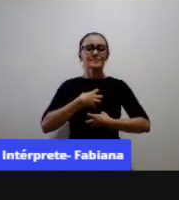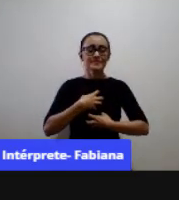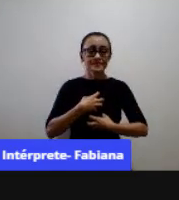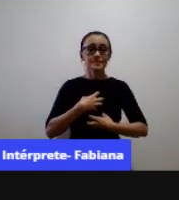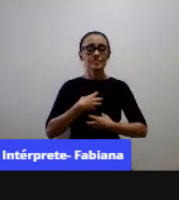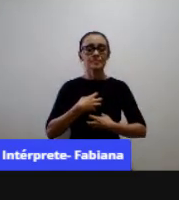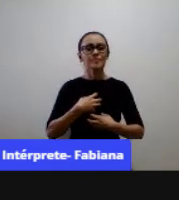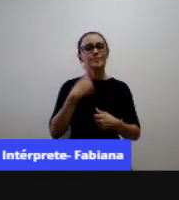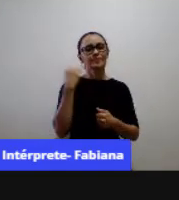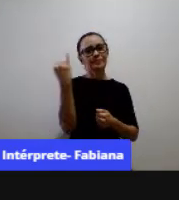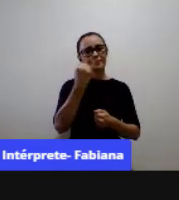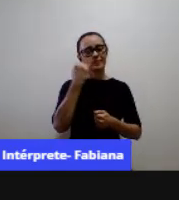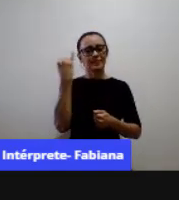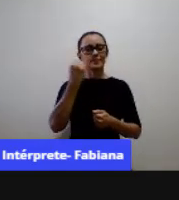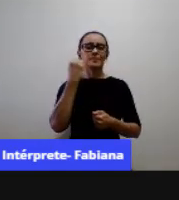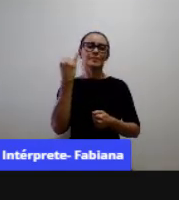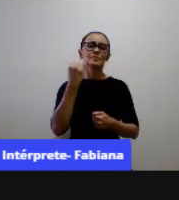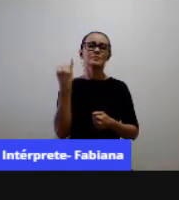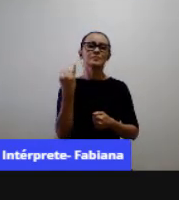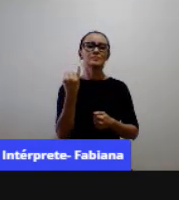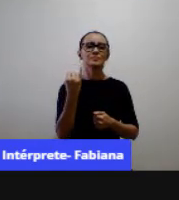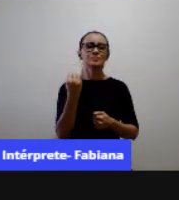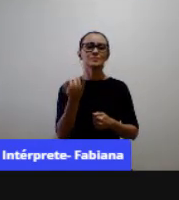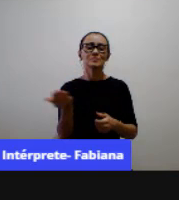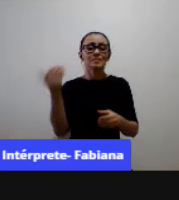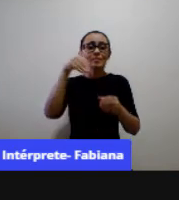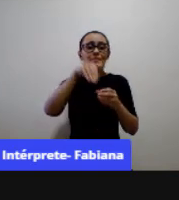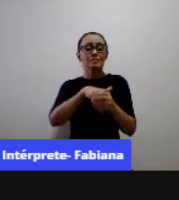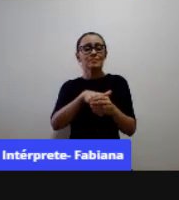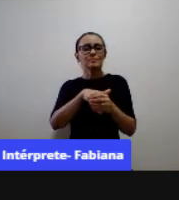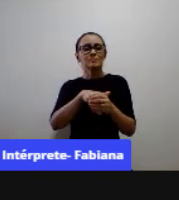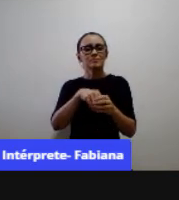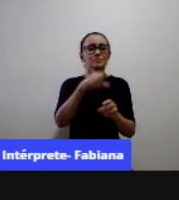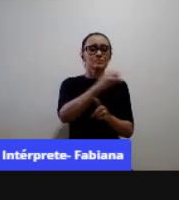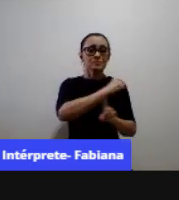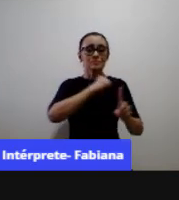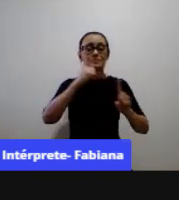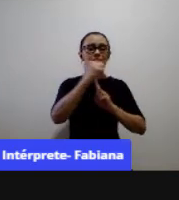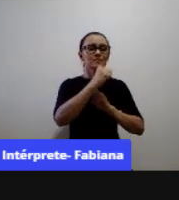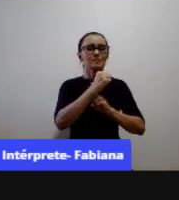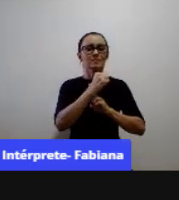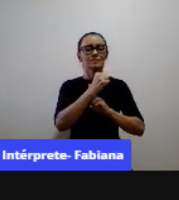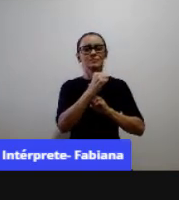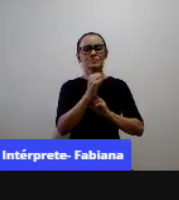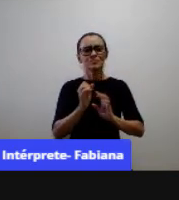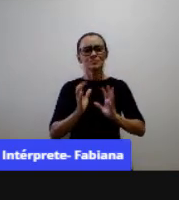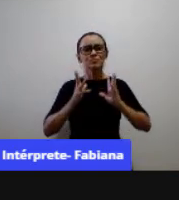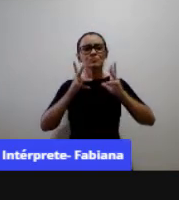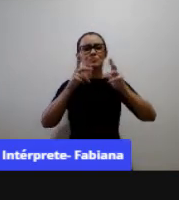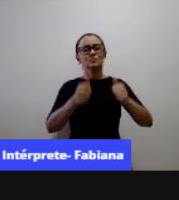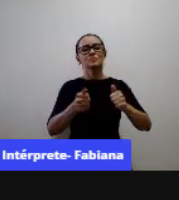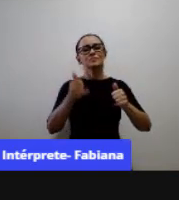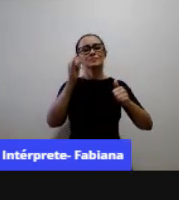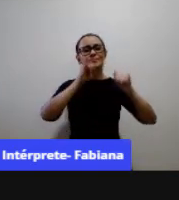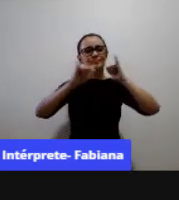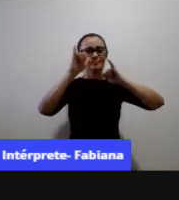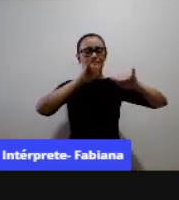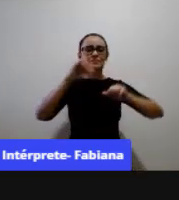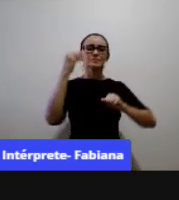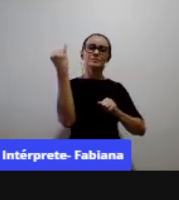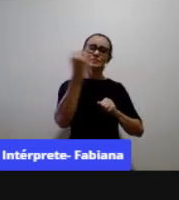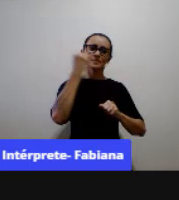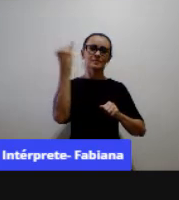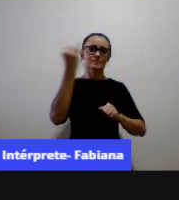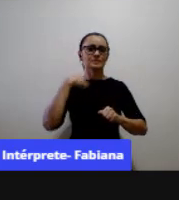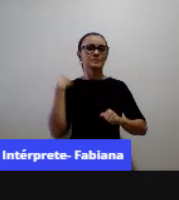É importante a sociabilidade, é importante saber todos os dados para que nós tenhamos